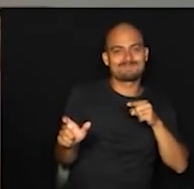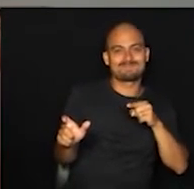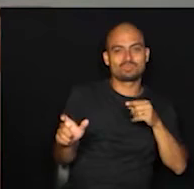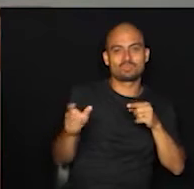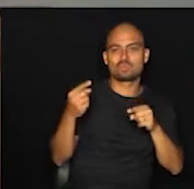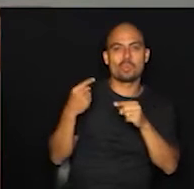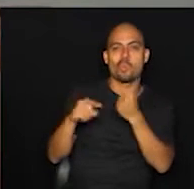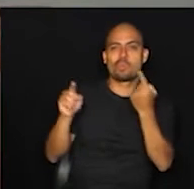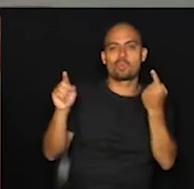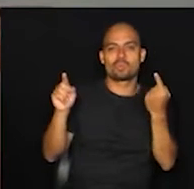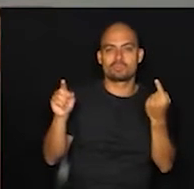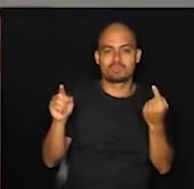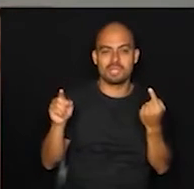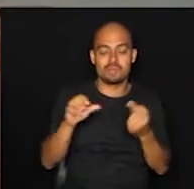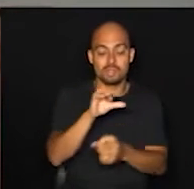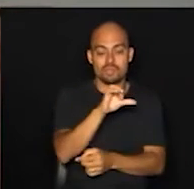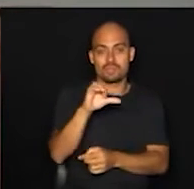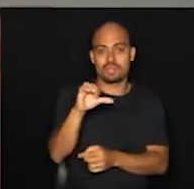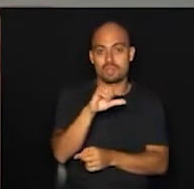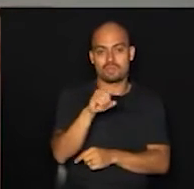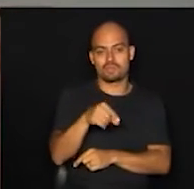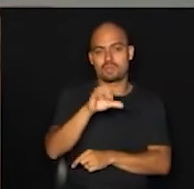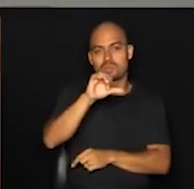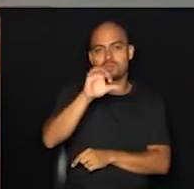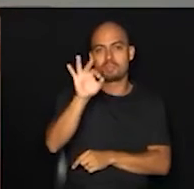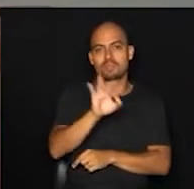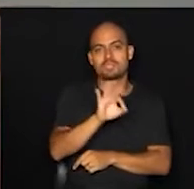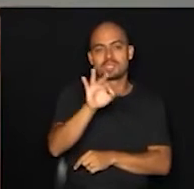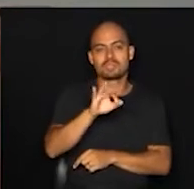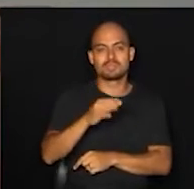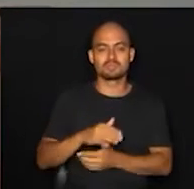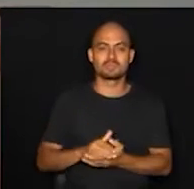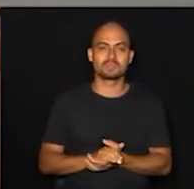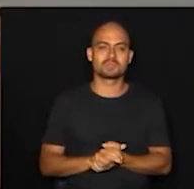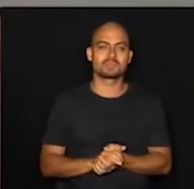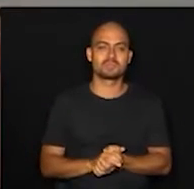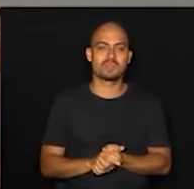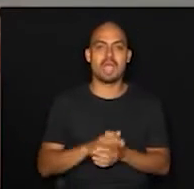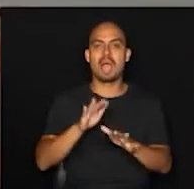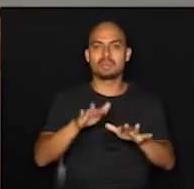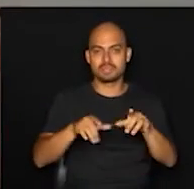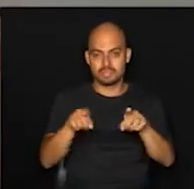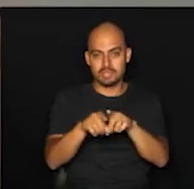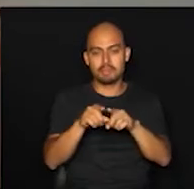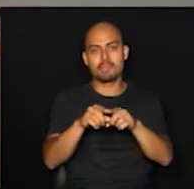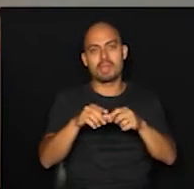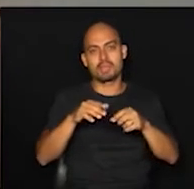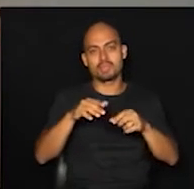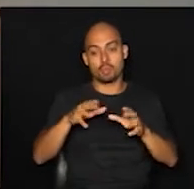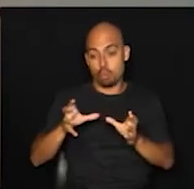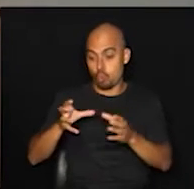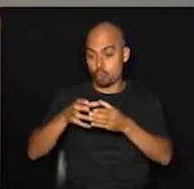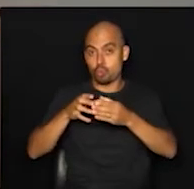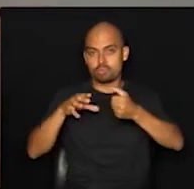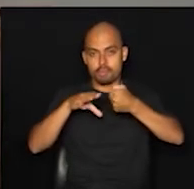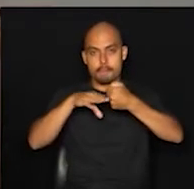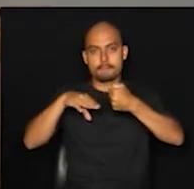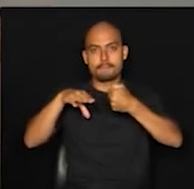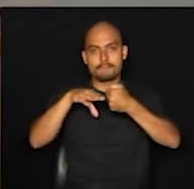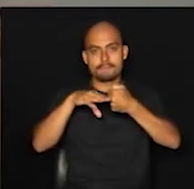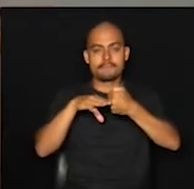99,9%, e também, às vezes, até nas classes médias, né? Você tinha